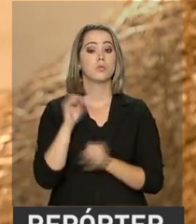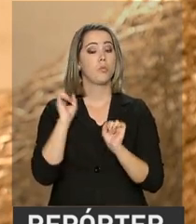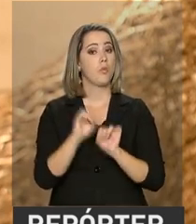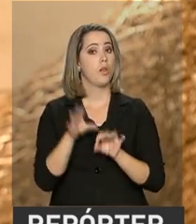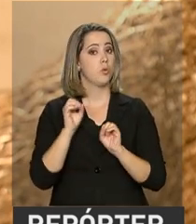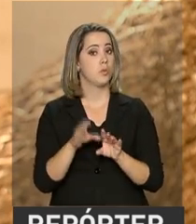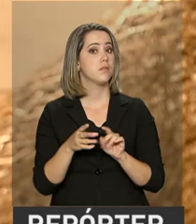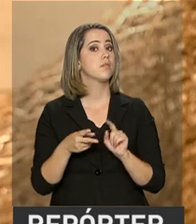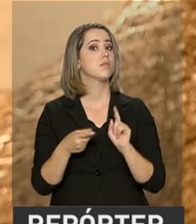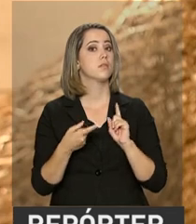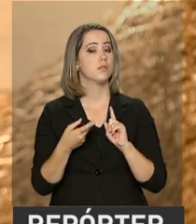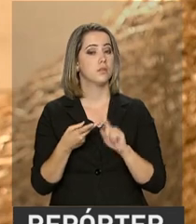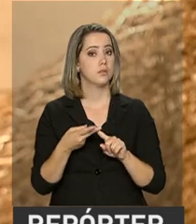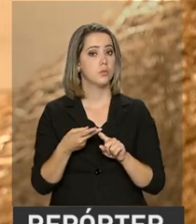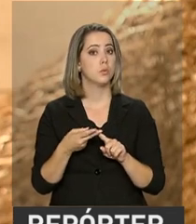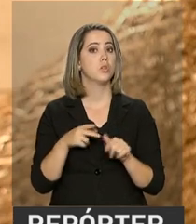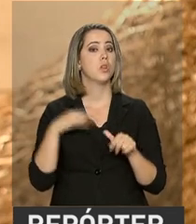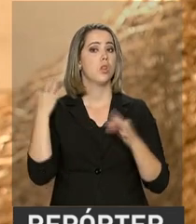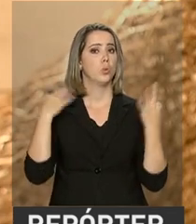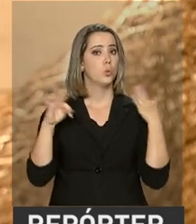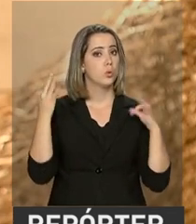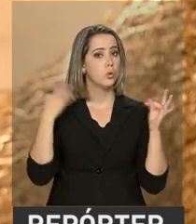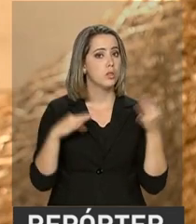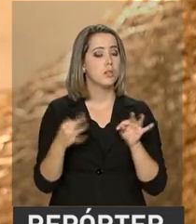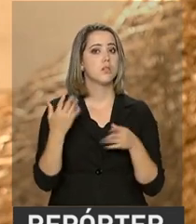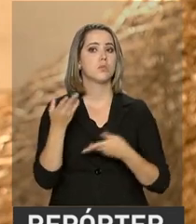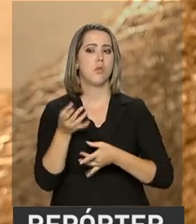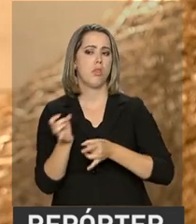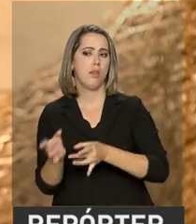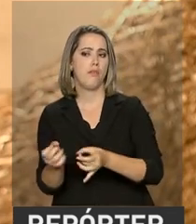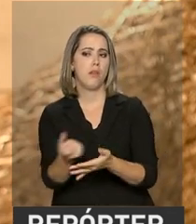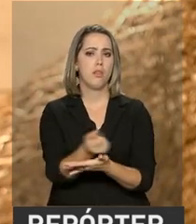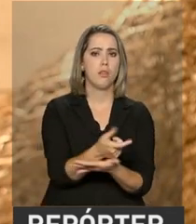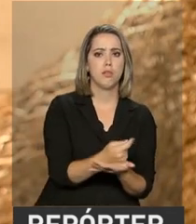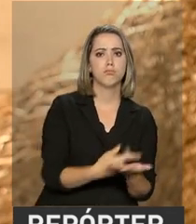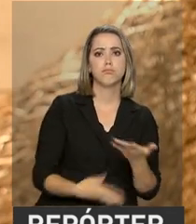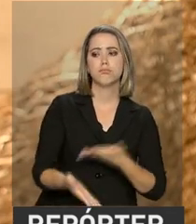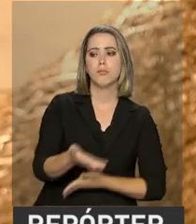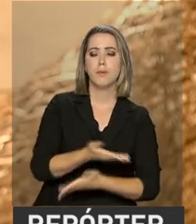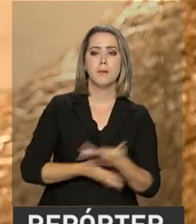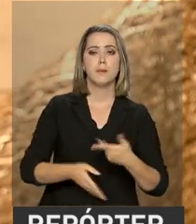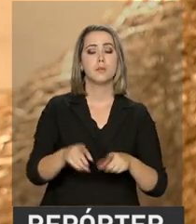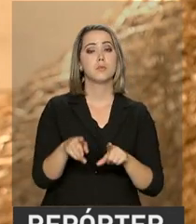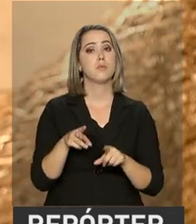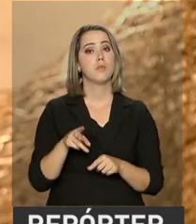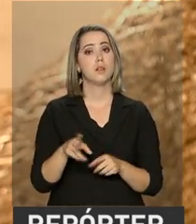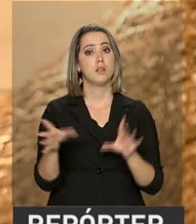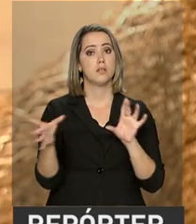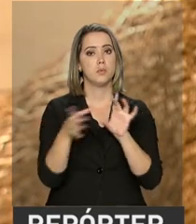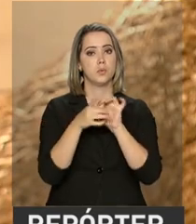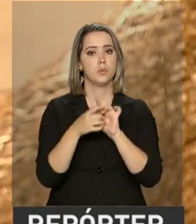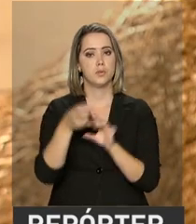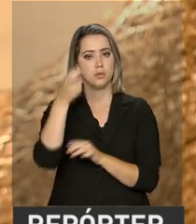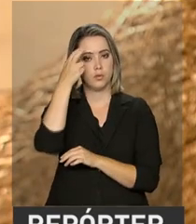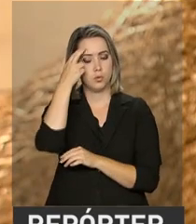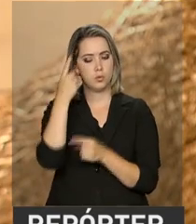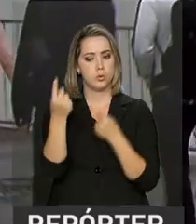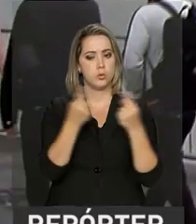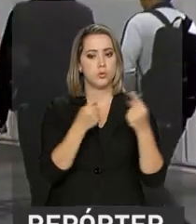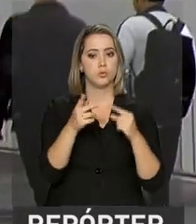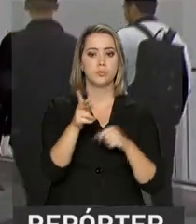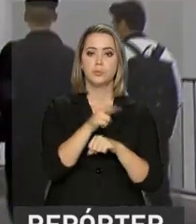educação no turismo no comércio no negócio mas sempre incada com a cultura de cada